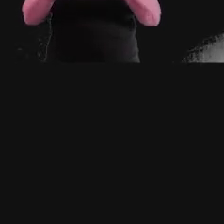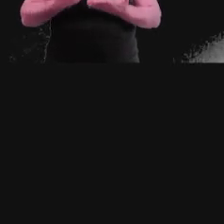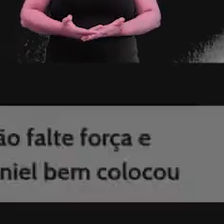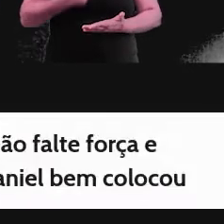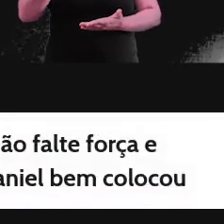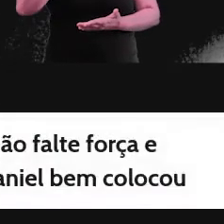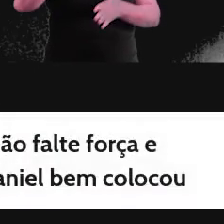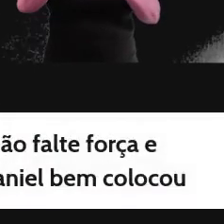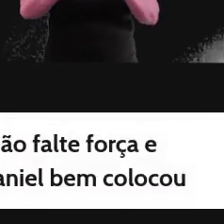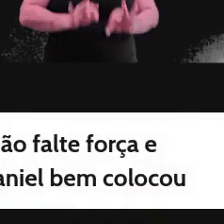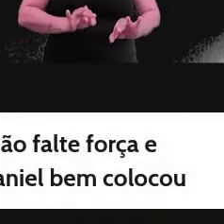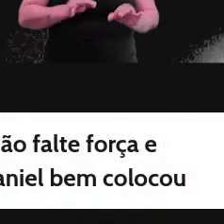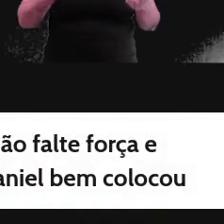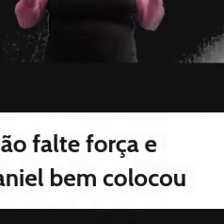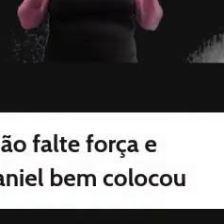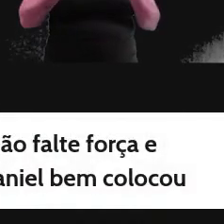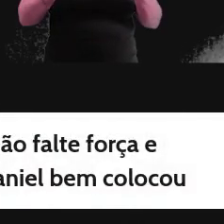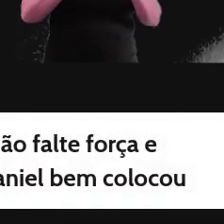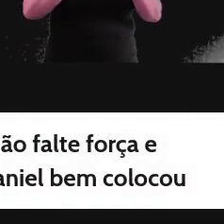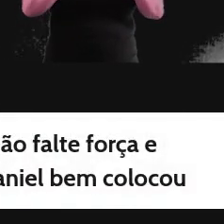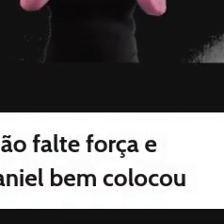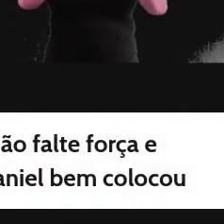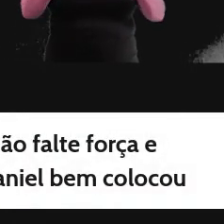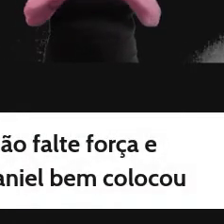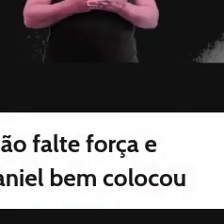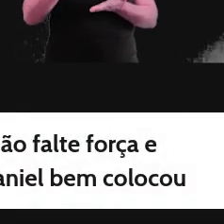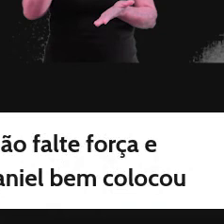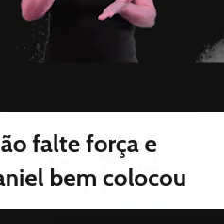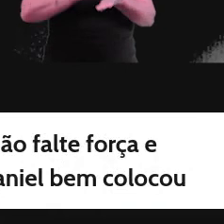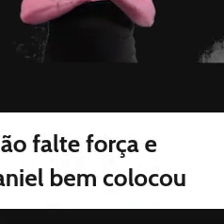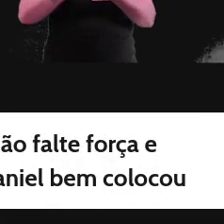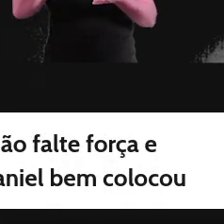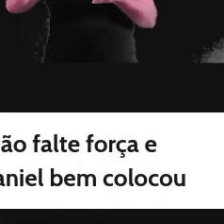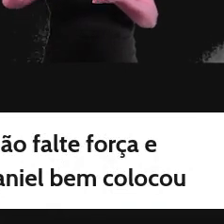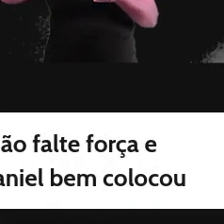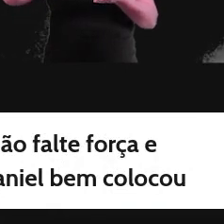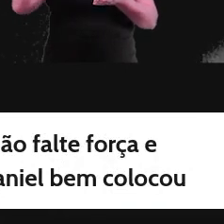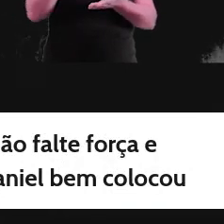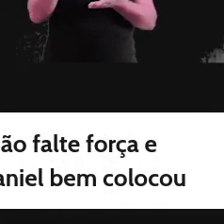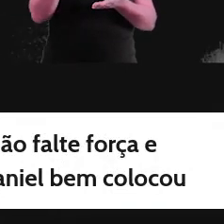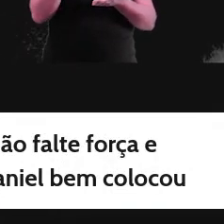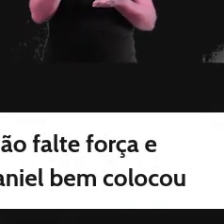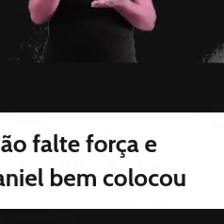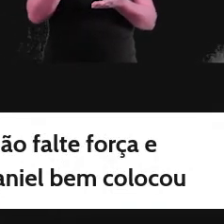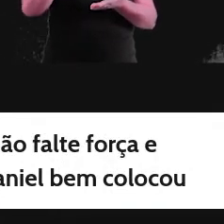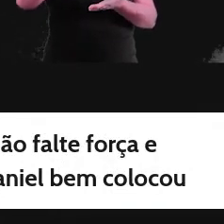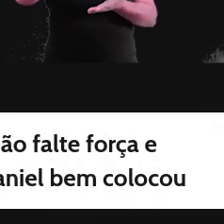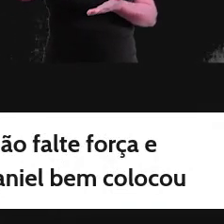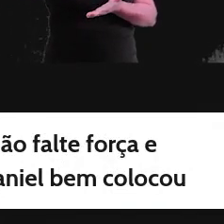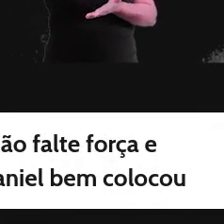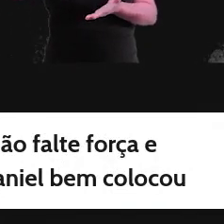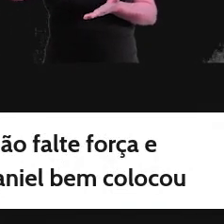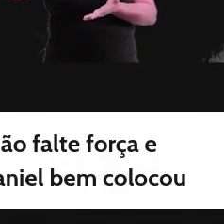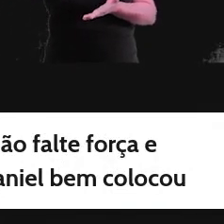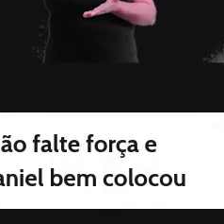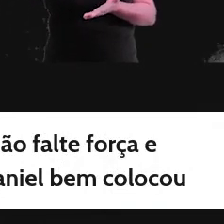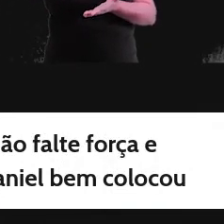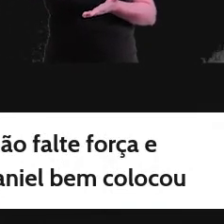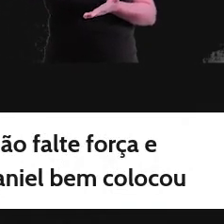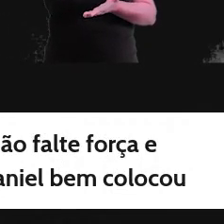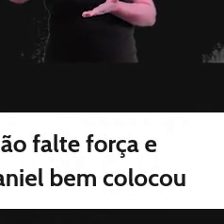E, já também me encaminhando para o finalíssimo, realmente, antes de passar a palavra para que Camila e Jéssica